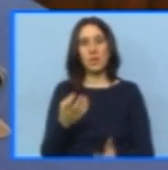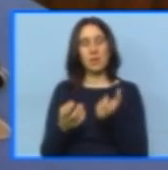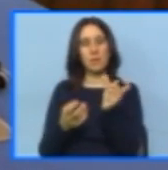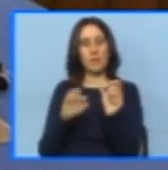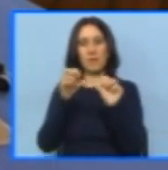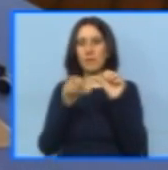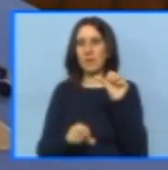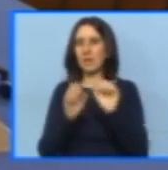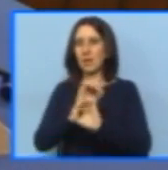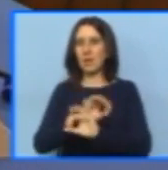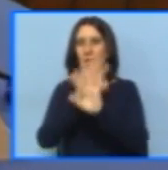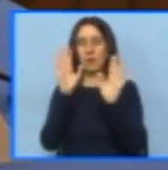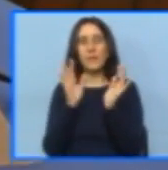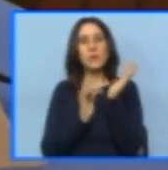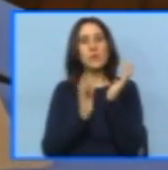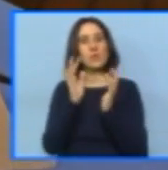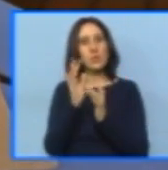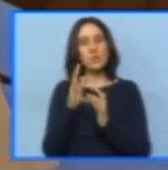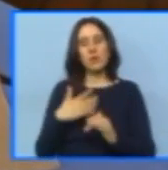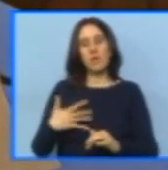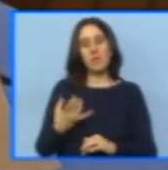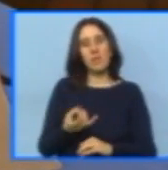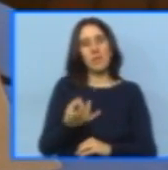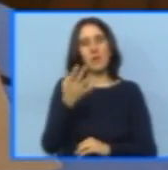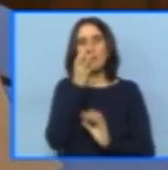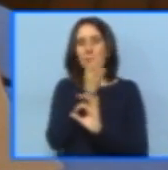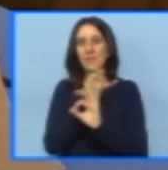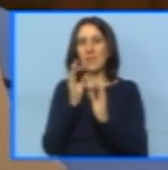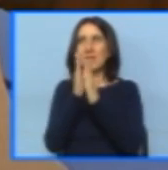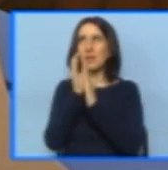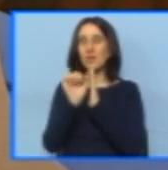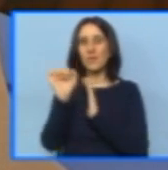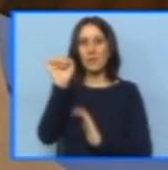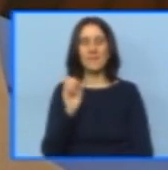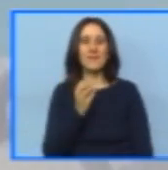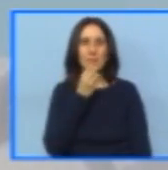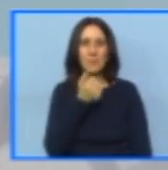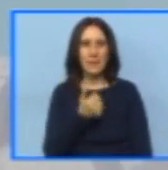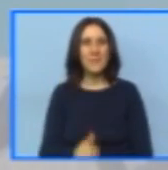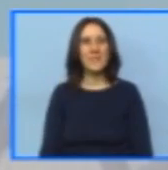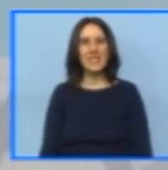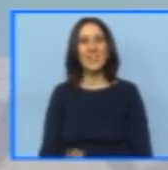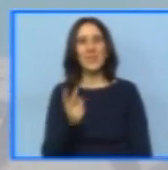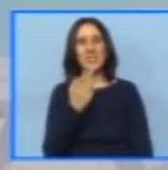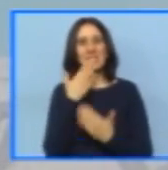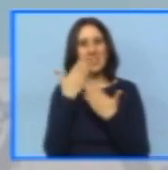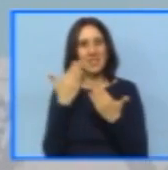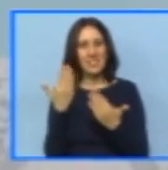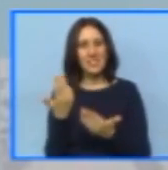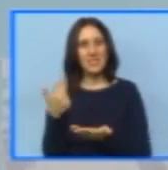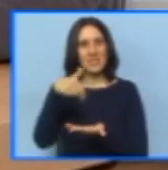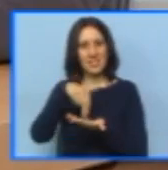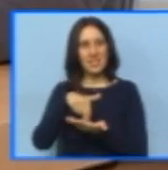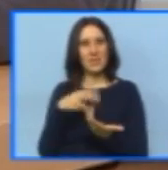clara, Jesus como expressão da misericórdia perfeita de Deus. Muito bem, agradeço aos dois, o facto de terem estado hoje